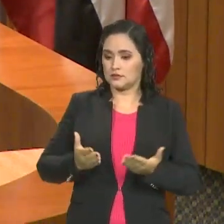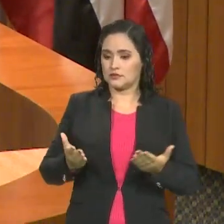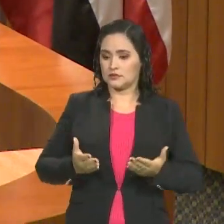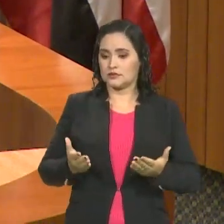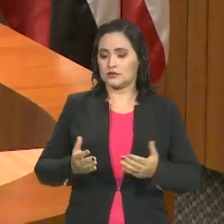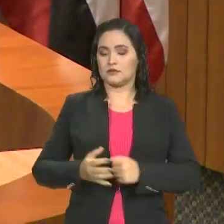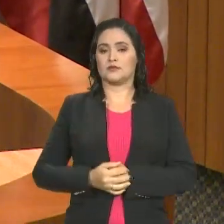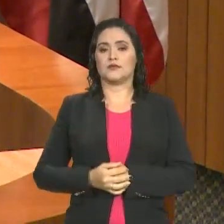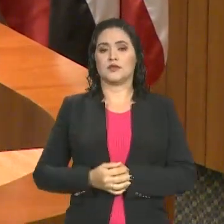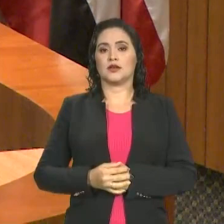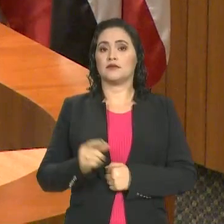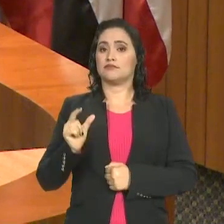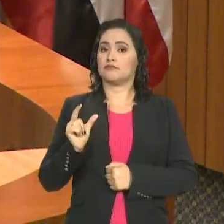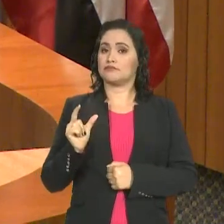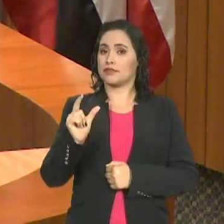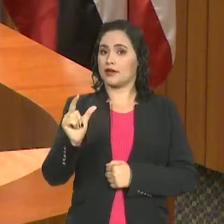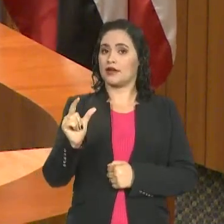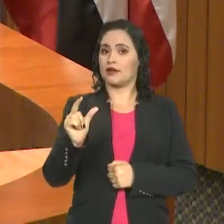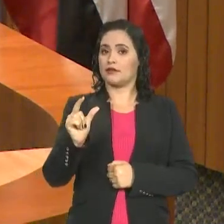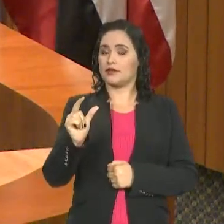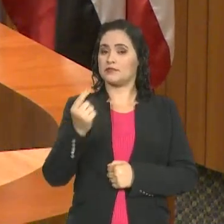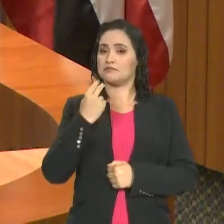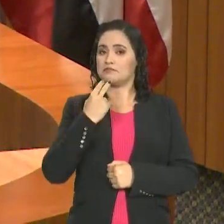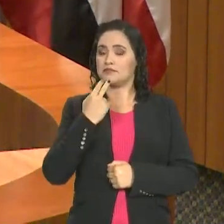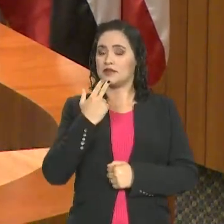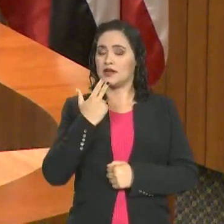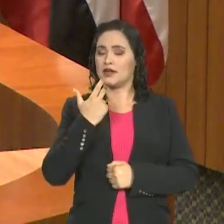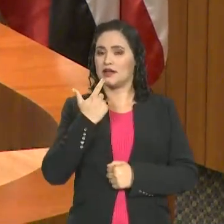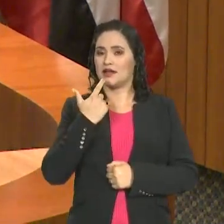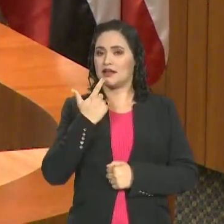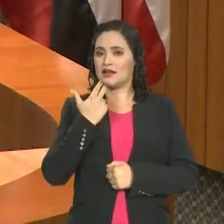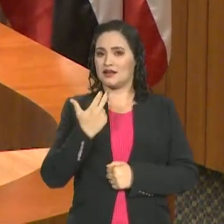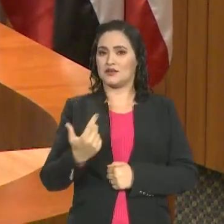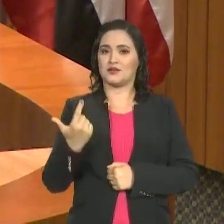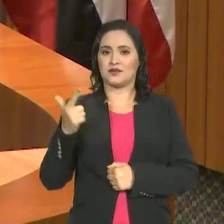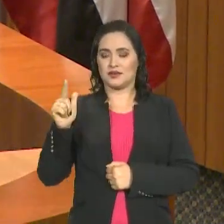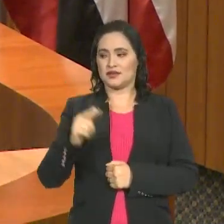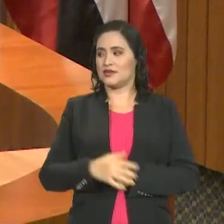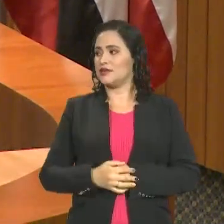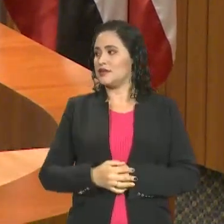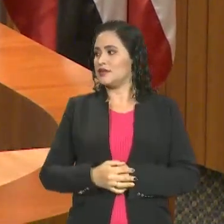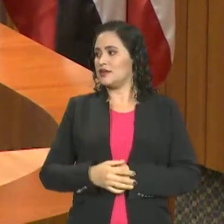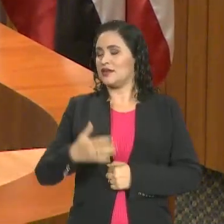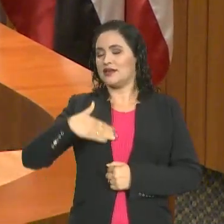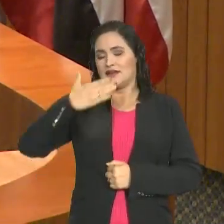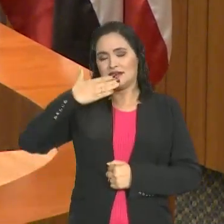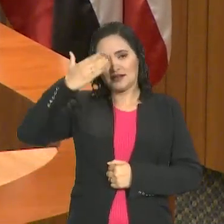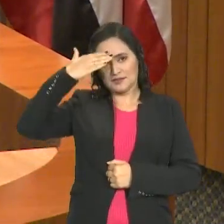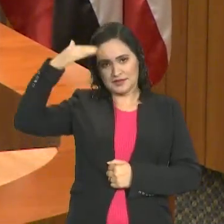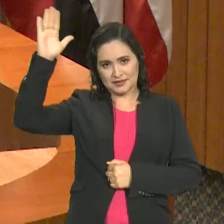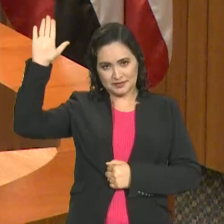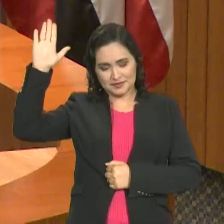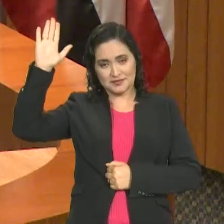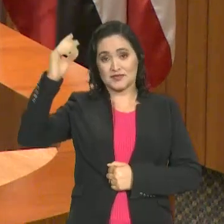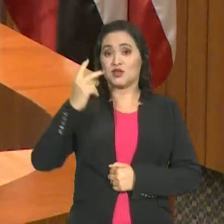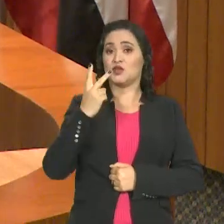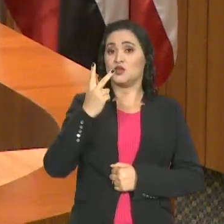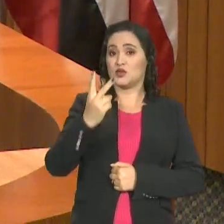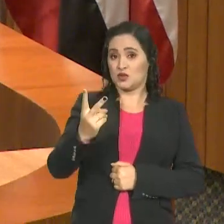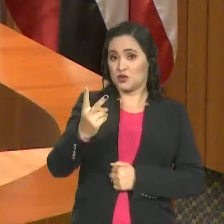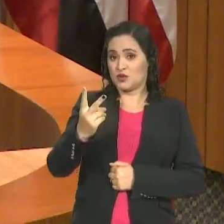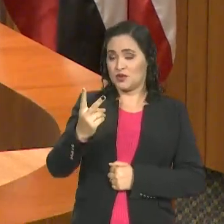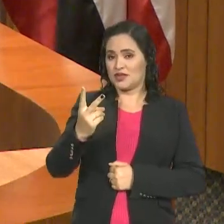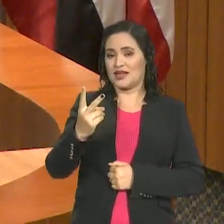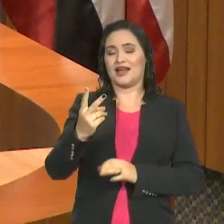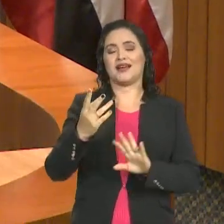al-Sheri, Shukran Saleh al-Dawsad. Foram os dois jogadores da Arábia Saudita que derrotaram a